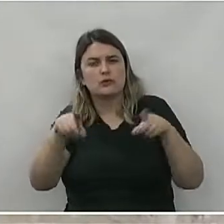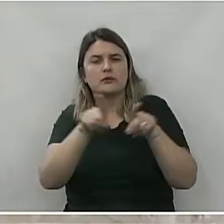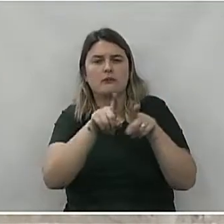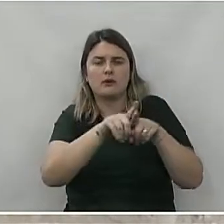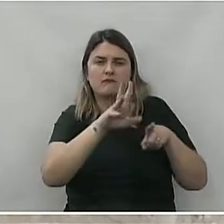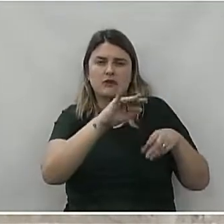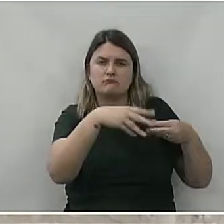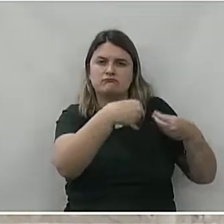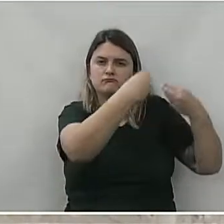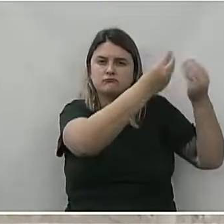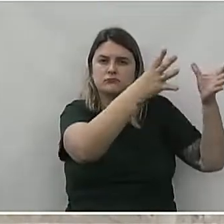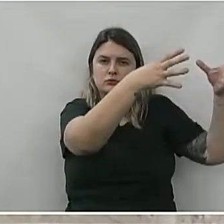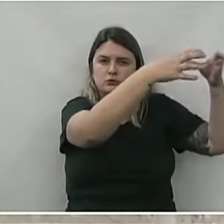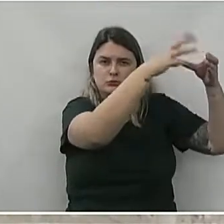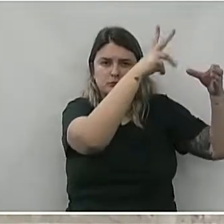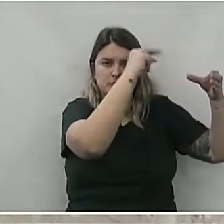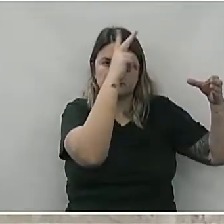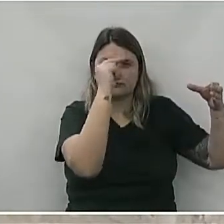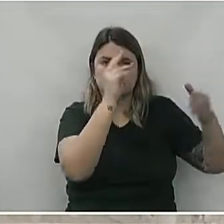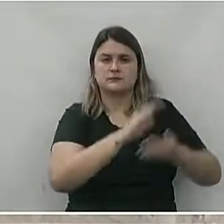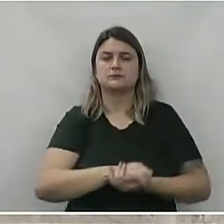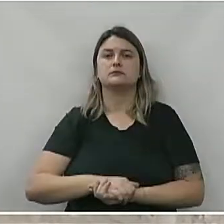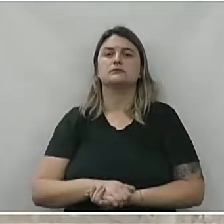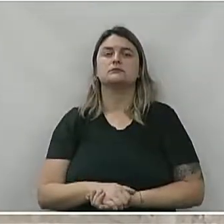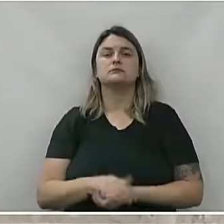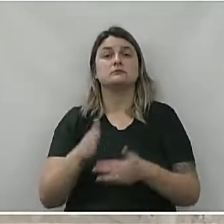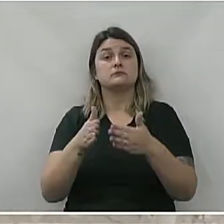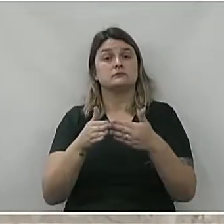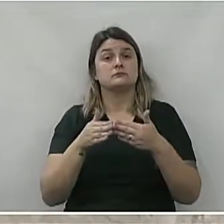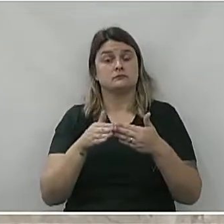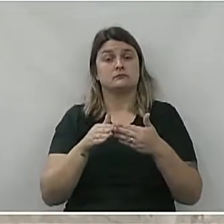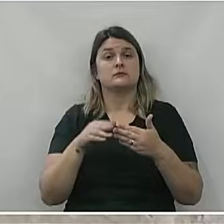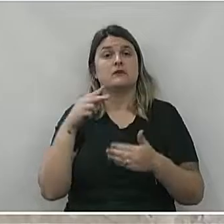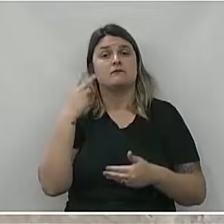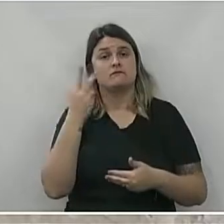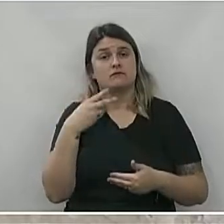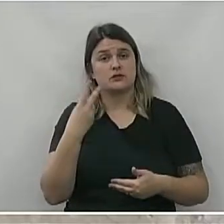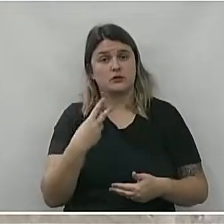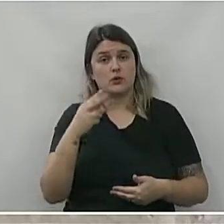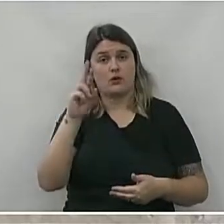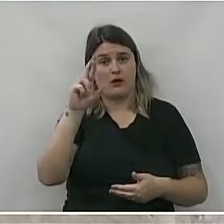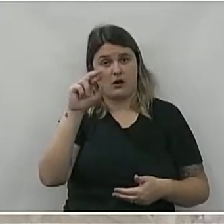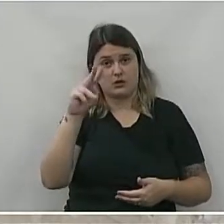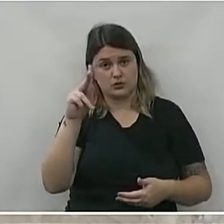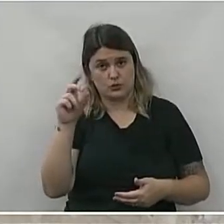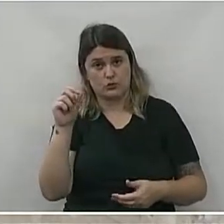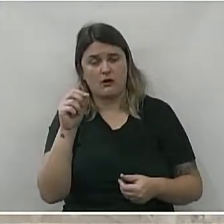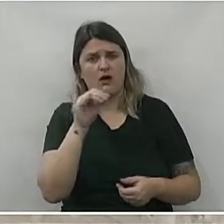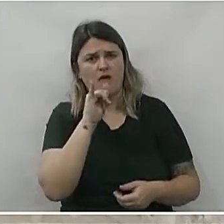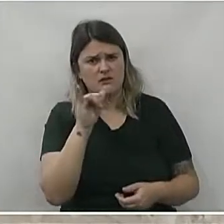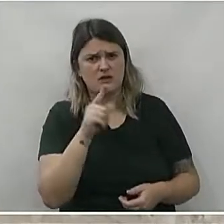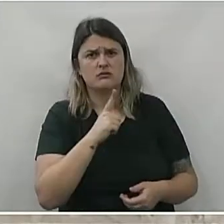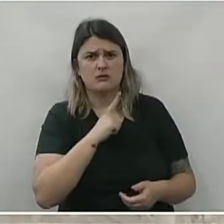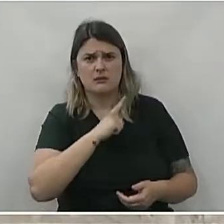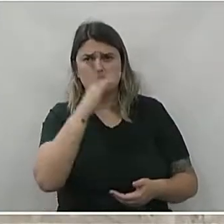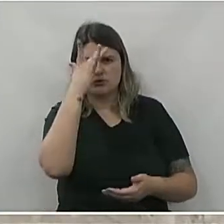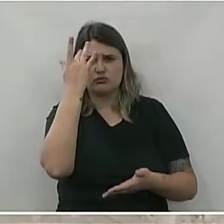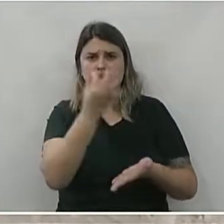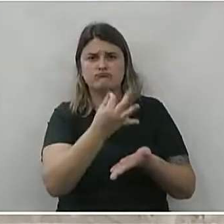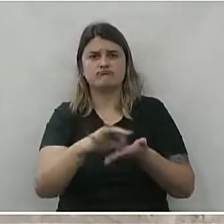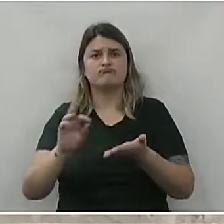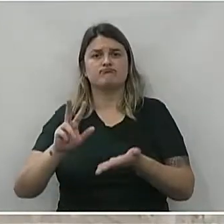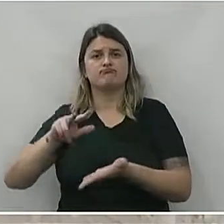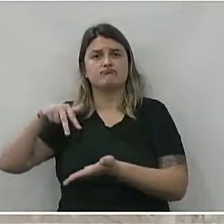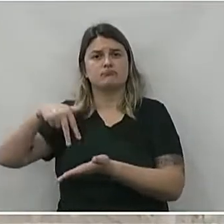indicações serão remetidas aos órgãos competentes. Solicito ao vereador Valdir Rático para que informe se alguém inscrito